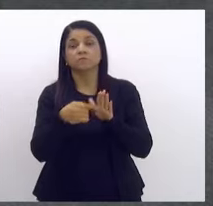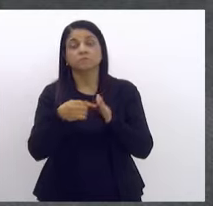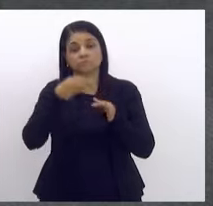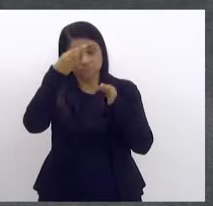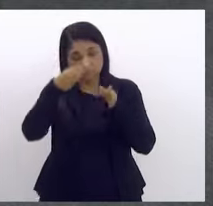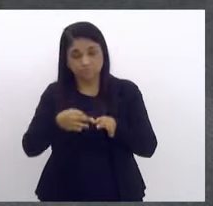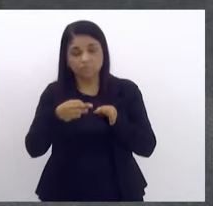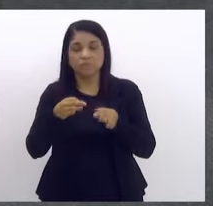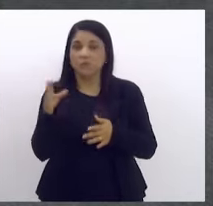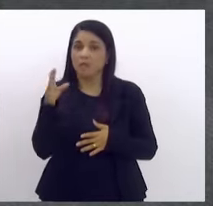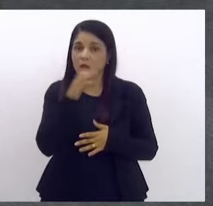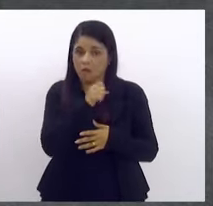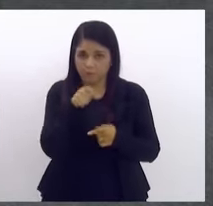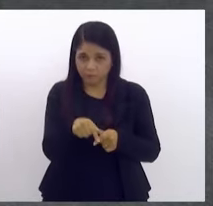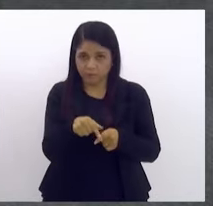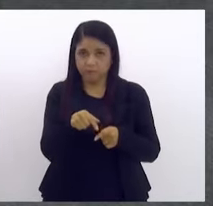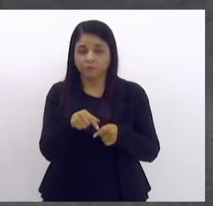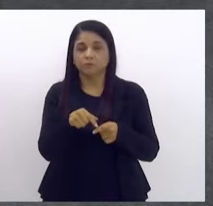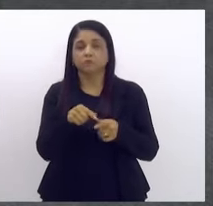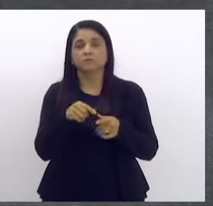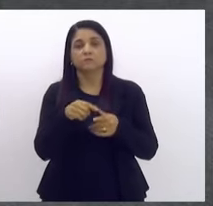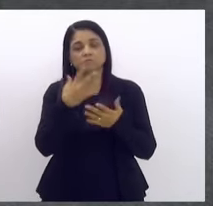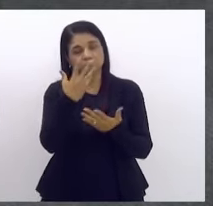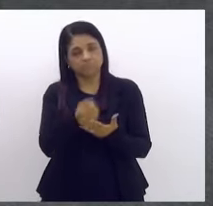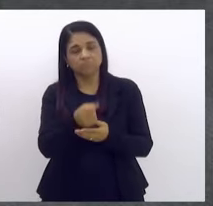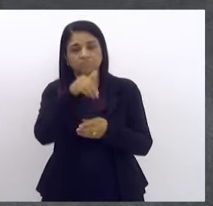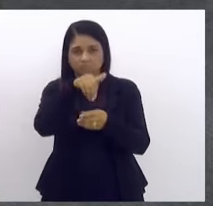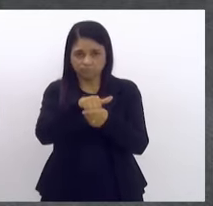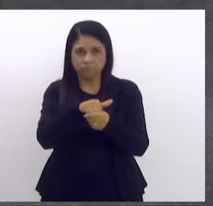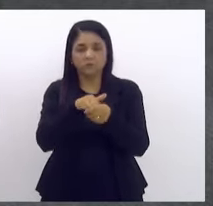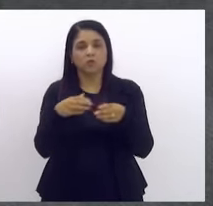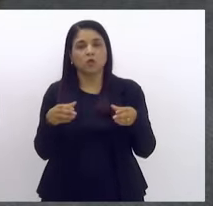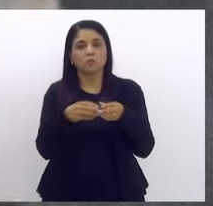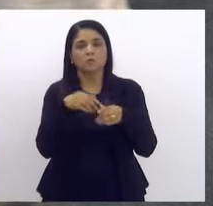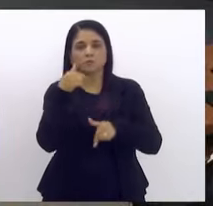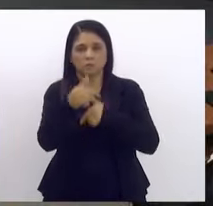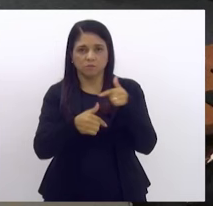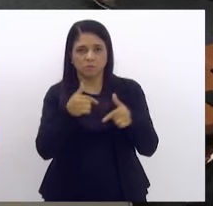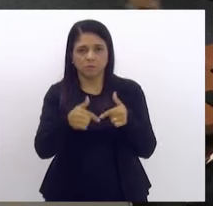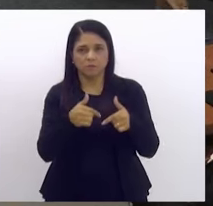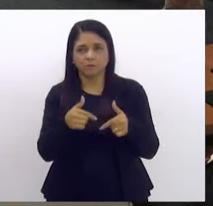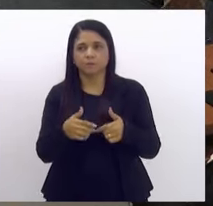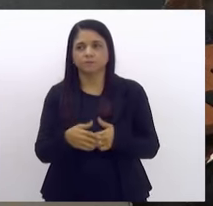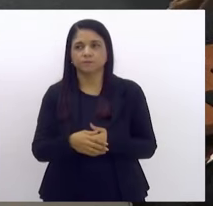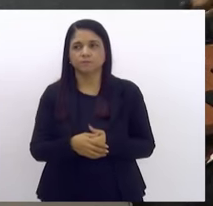mais agilidade. Nesse sentido, parecer favorável da Comissão de Trabalho.